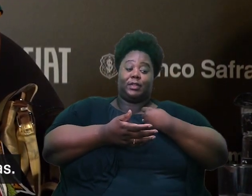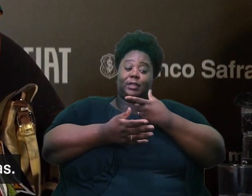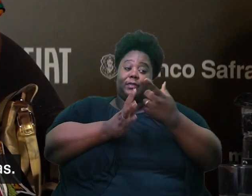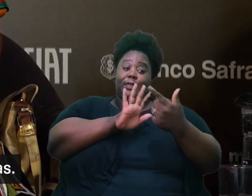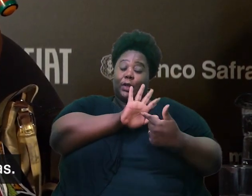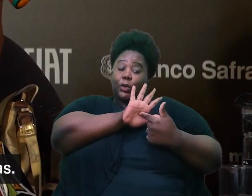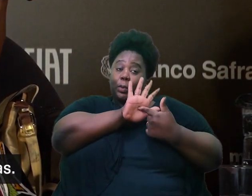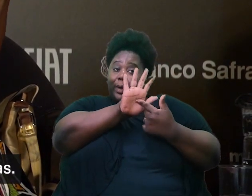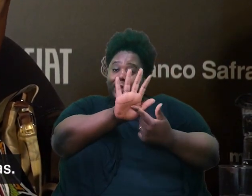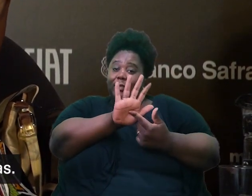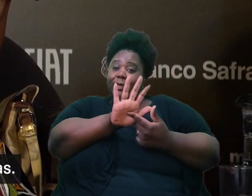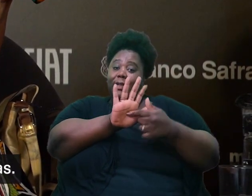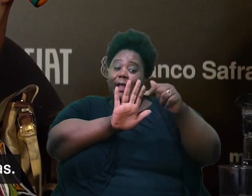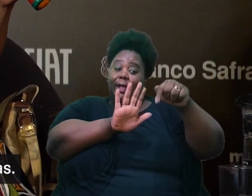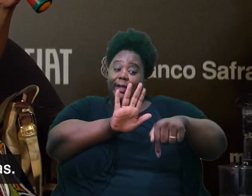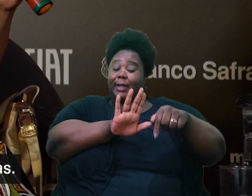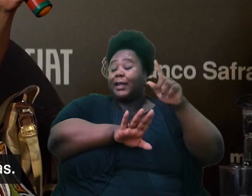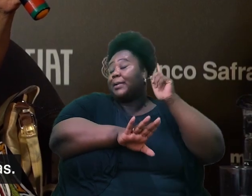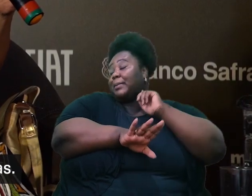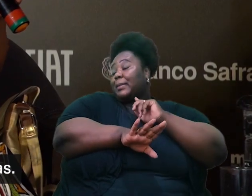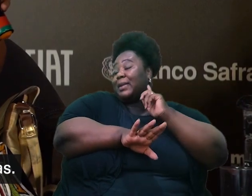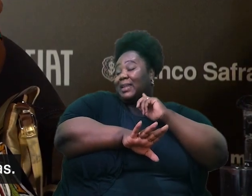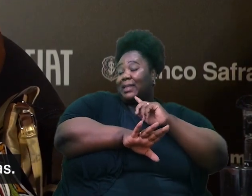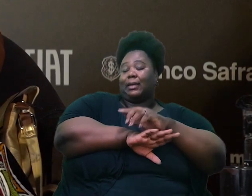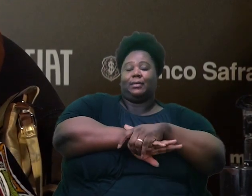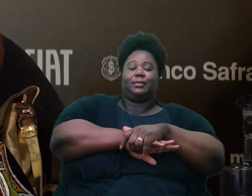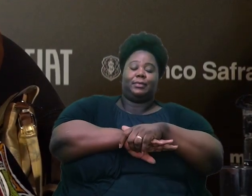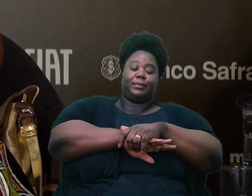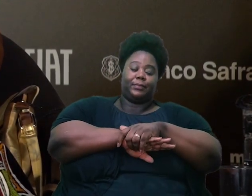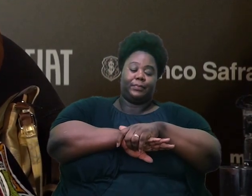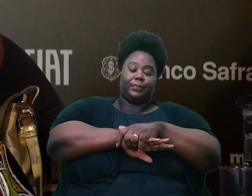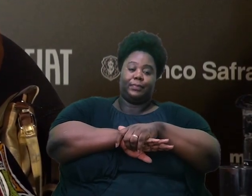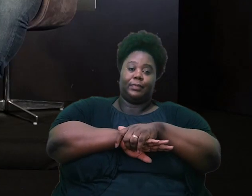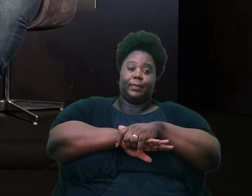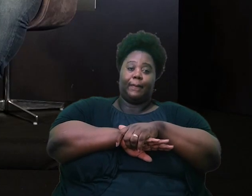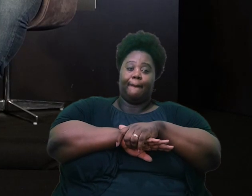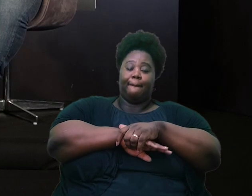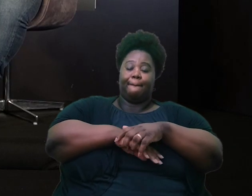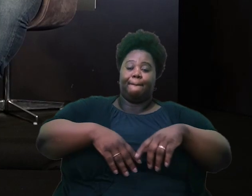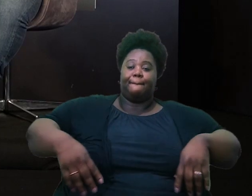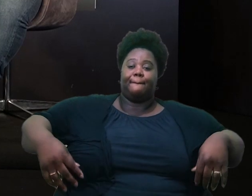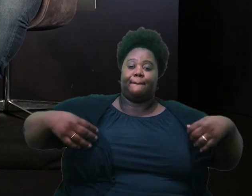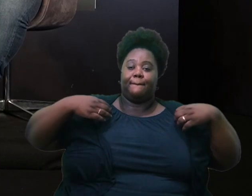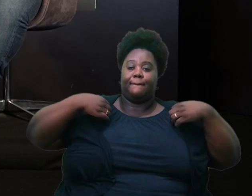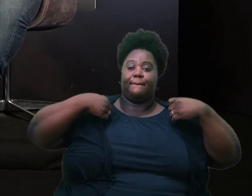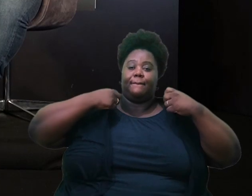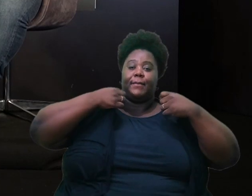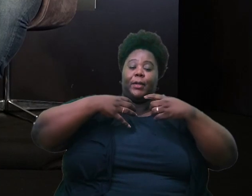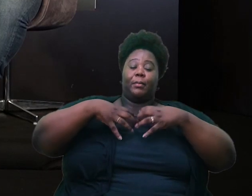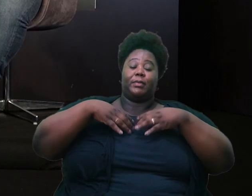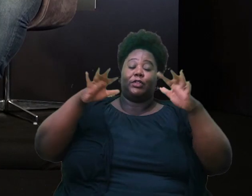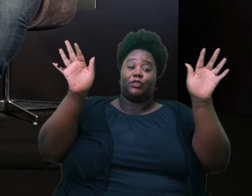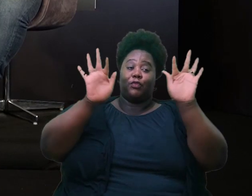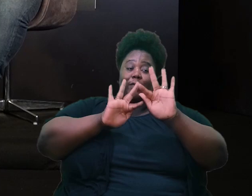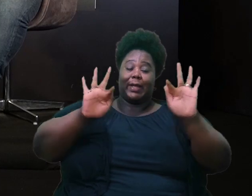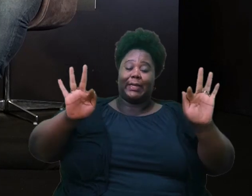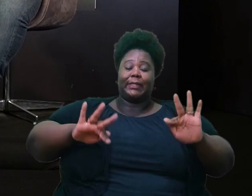numa exposição em Minas, né? Então, e muito feliz,